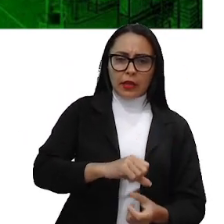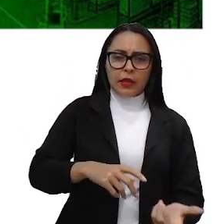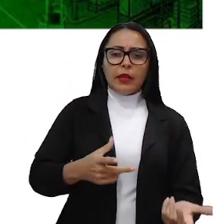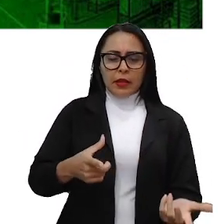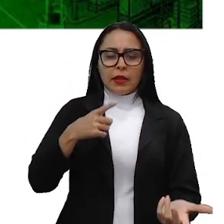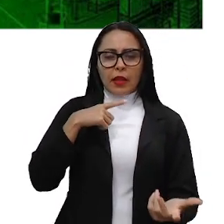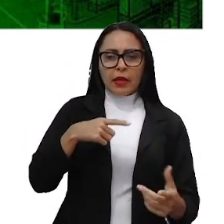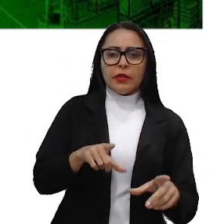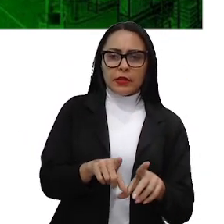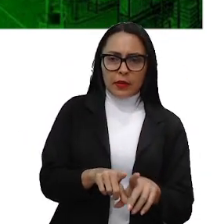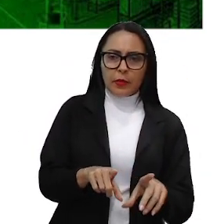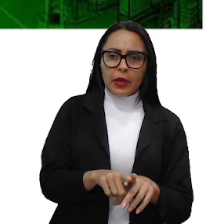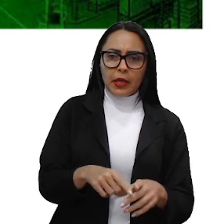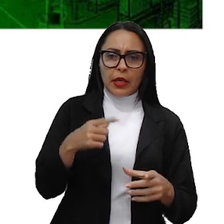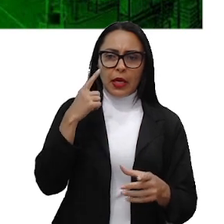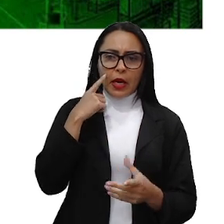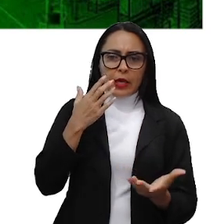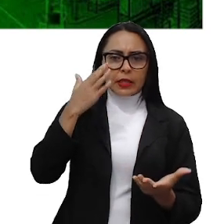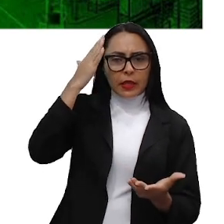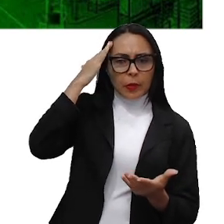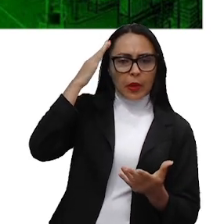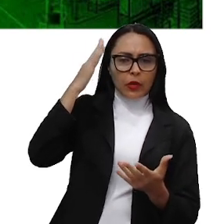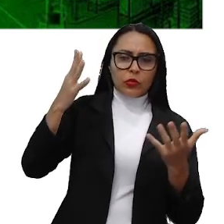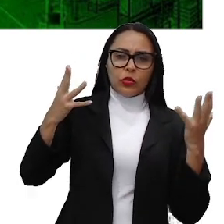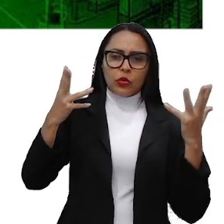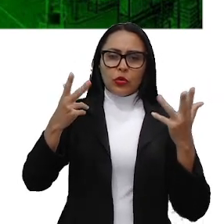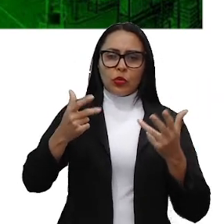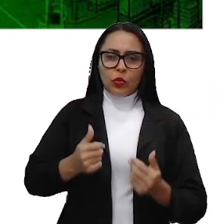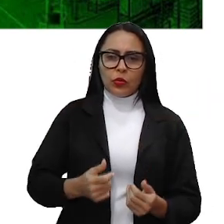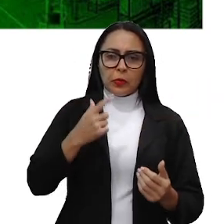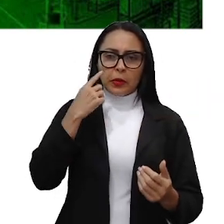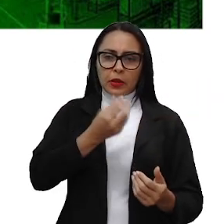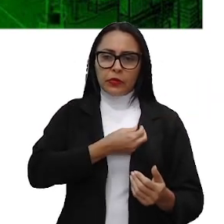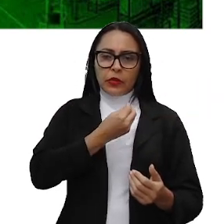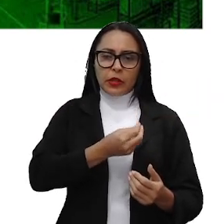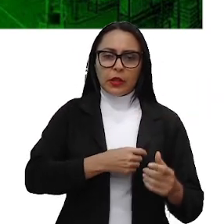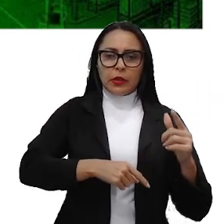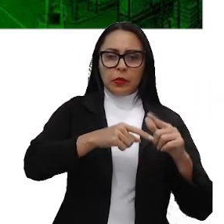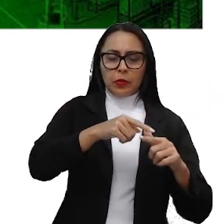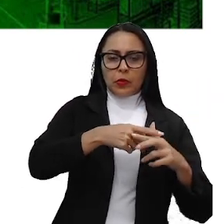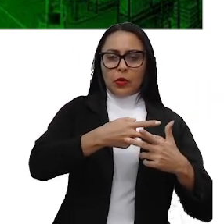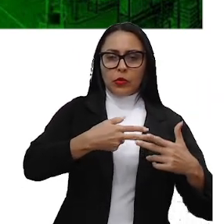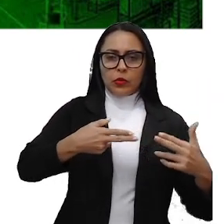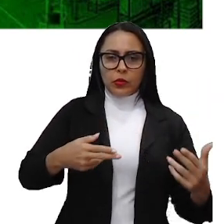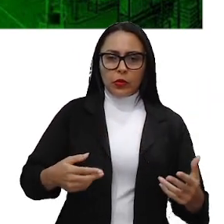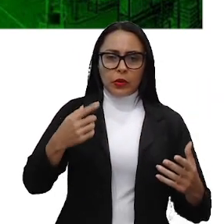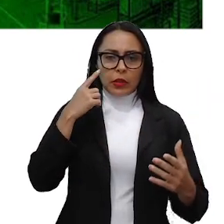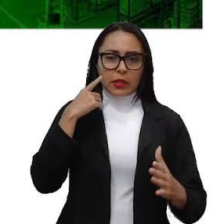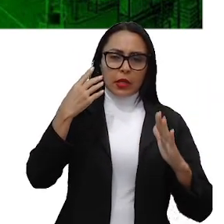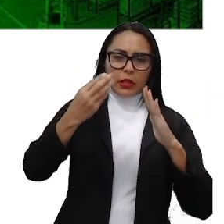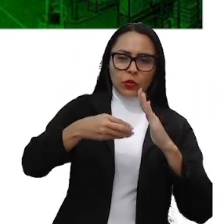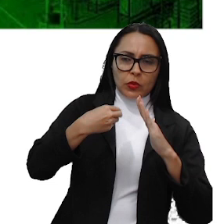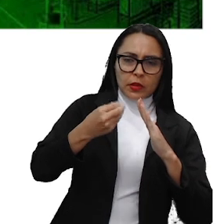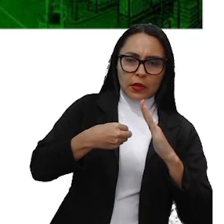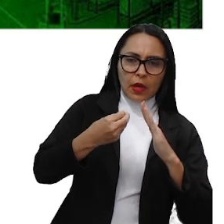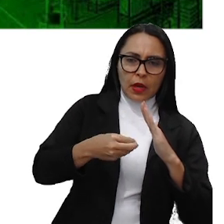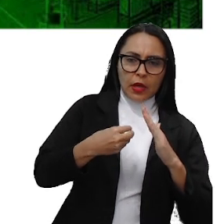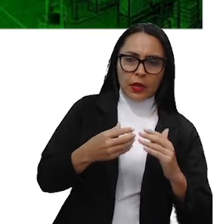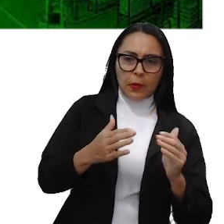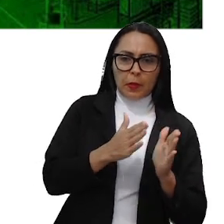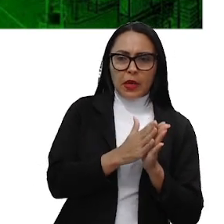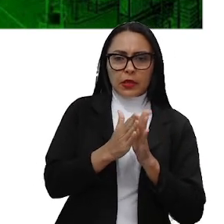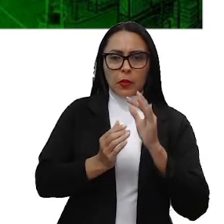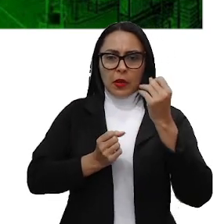de suprimentos são compreendidas por toda a extensão do ciclo de vida dos produtos, iniciando no design, passando